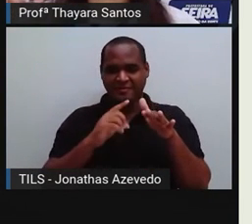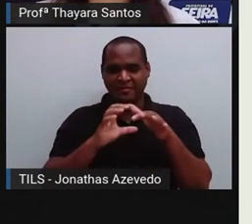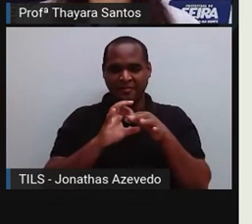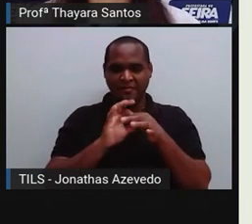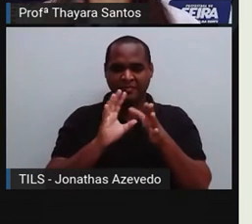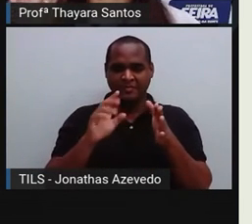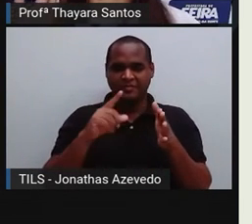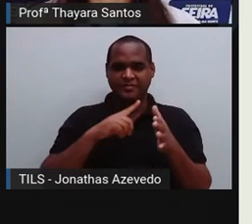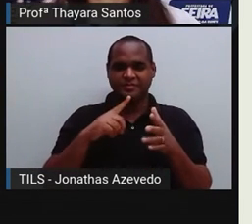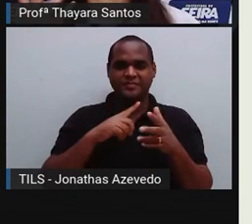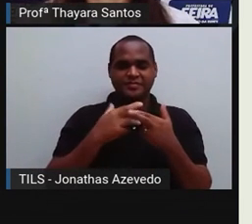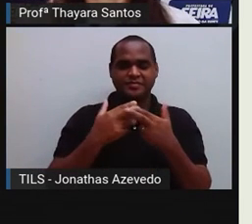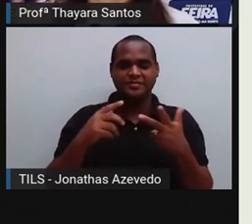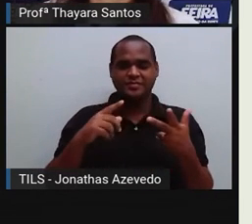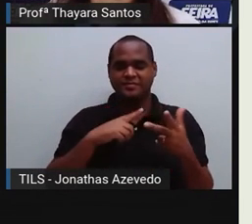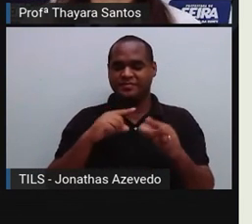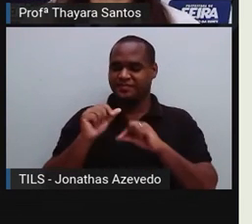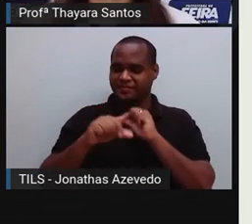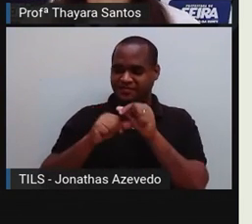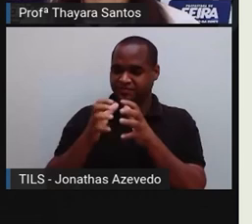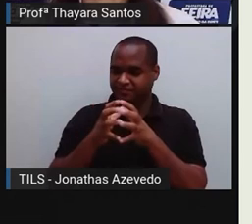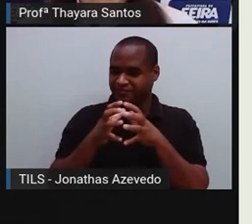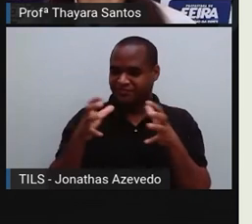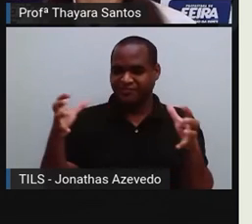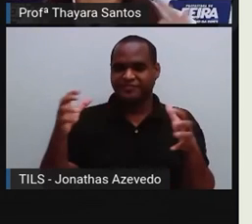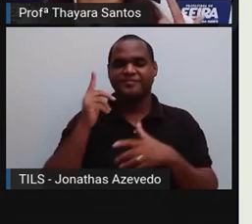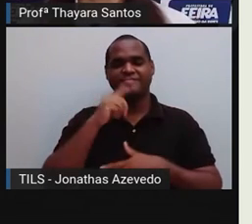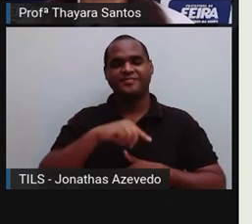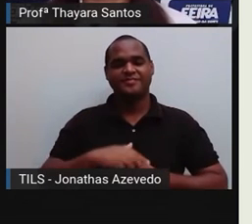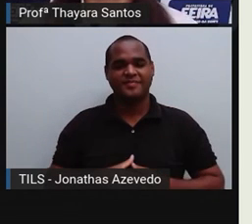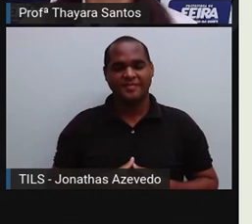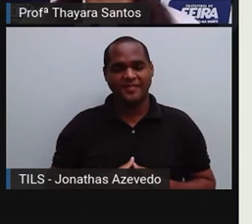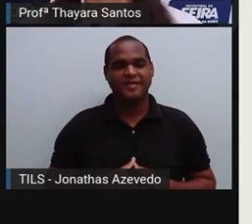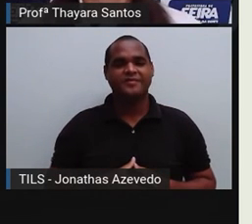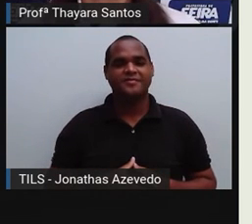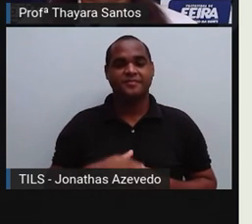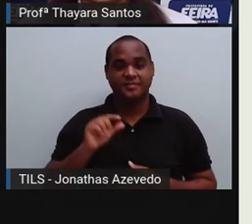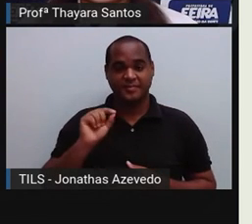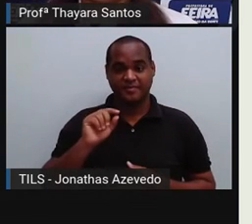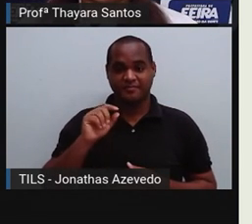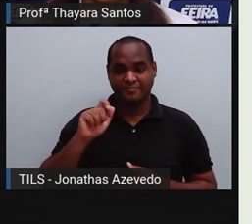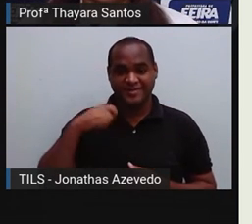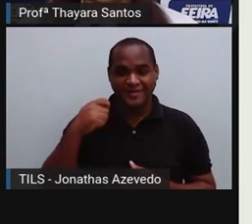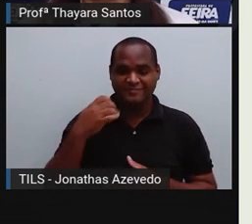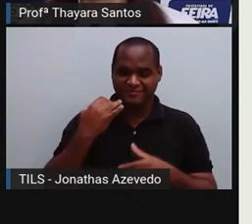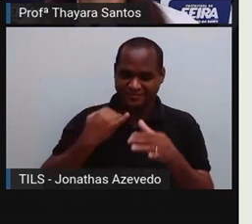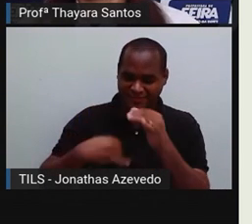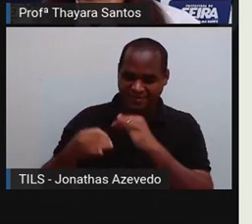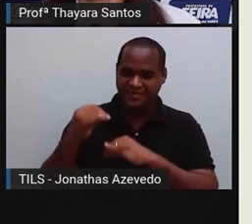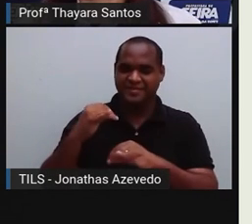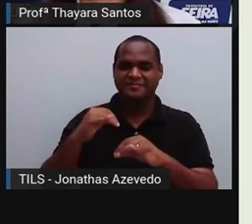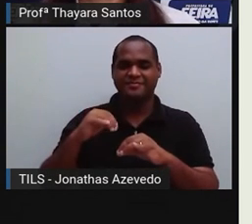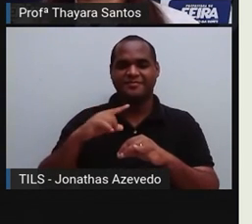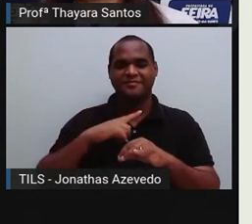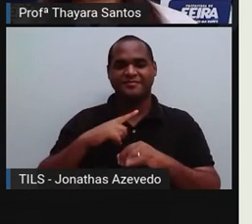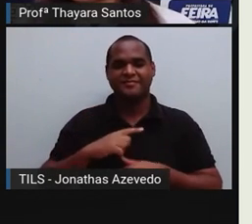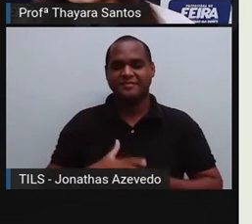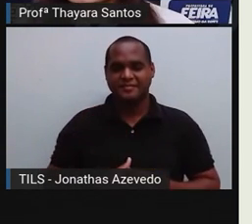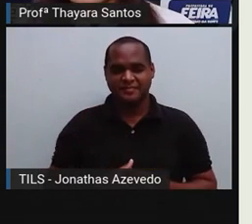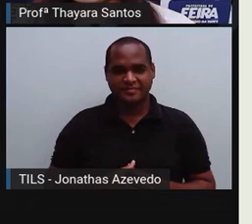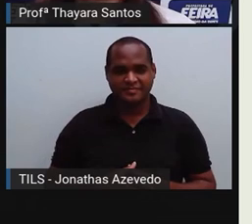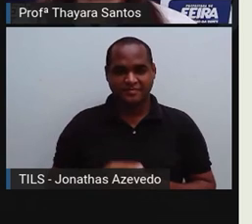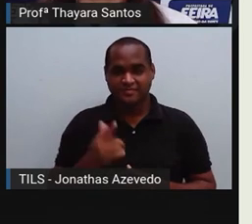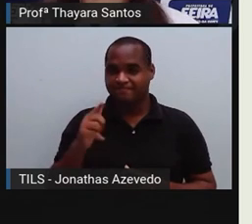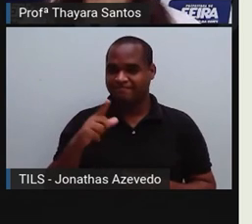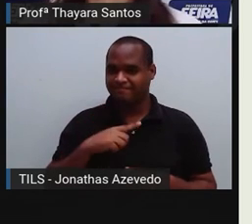agiu e ela cresceu, essa massa cresceu. Então, transformação química aconteceu aí. No segundo exemplo